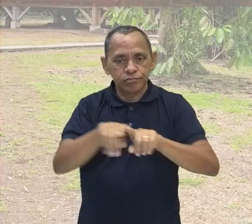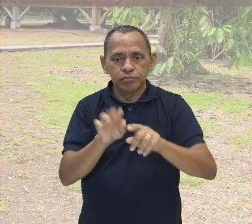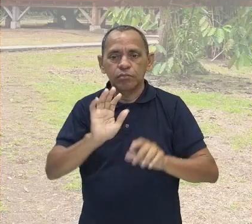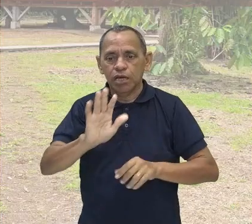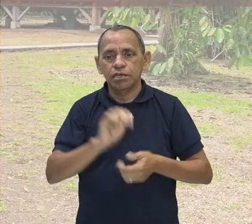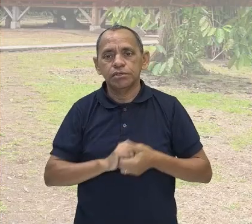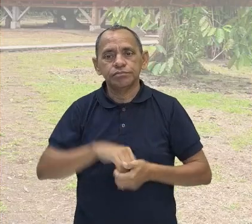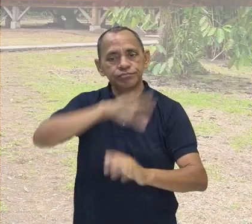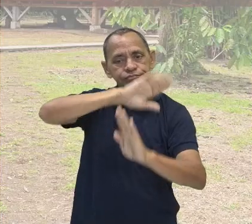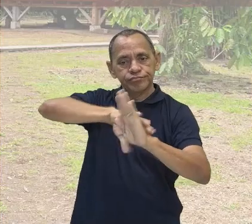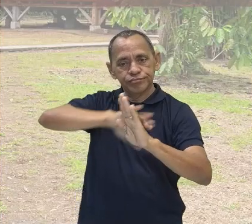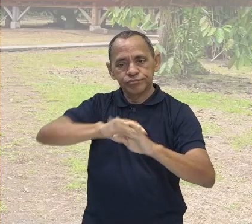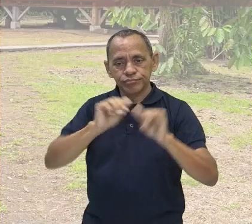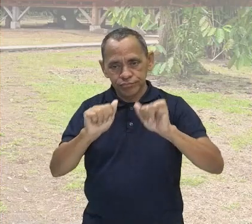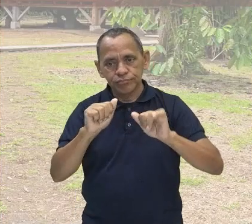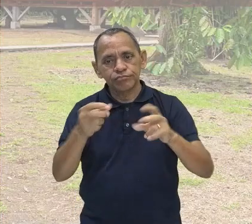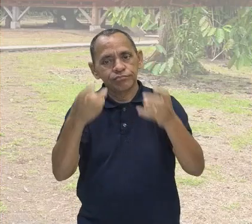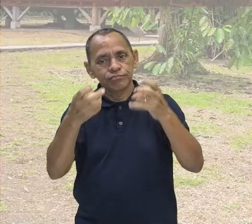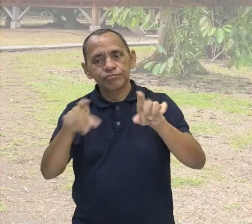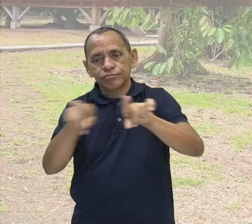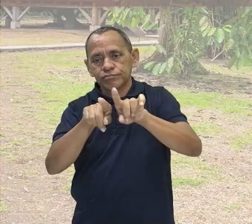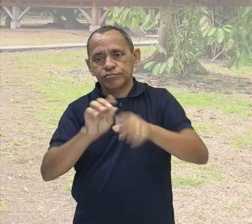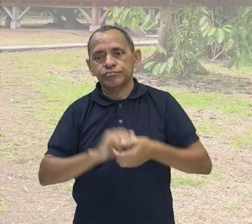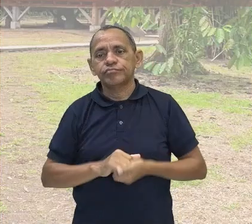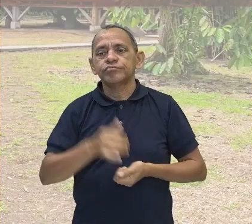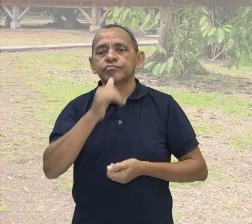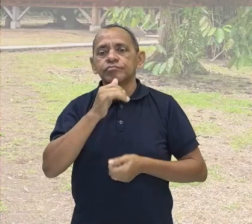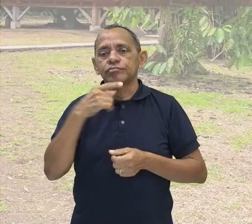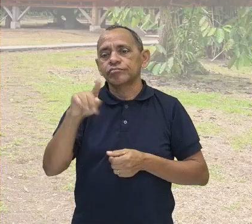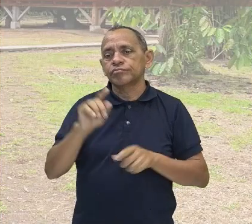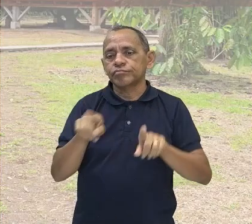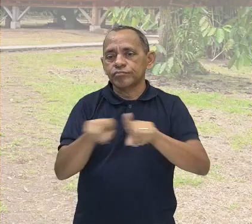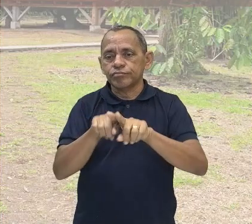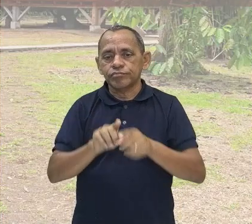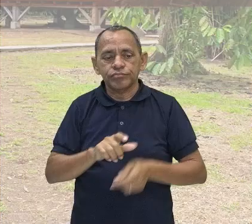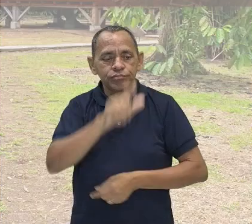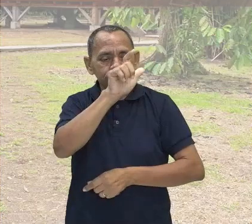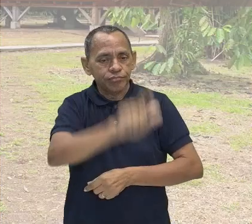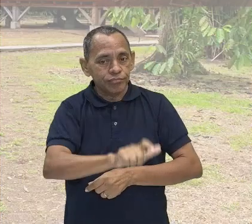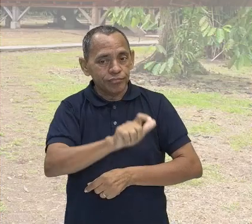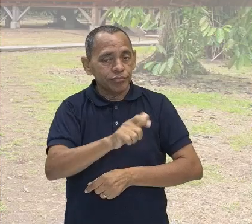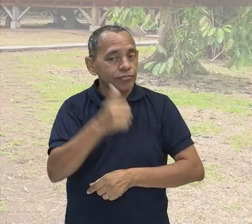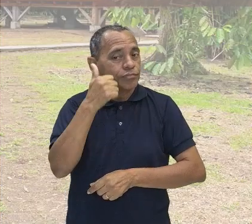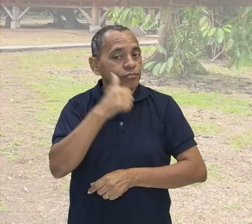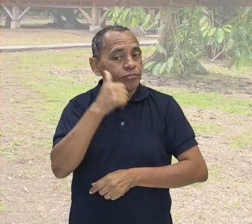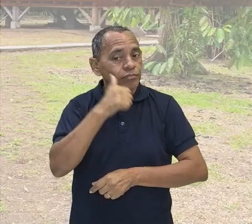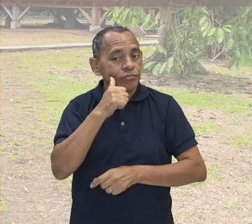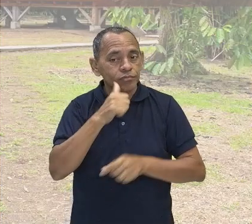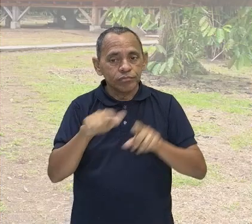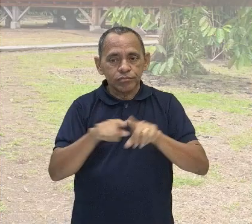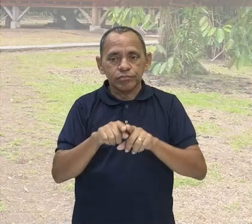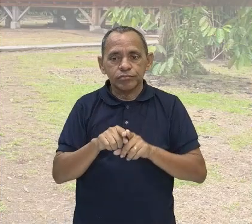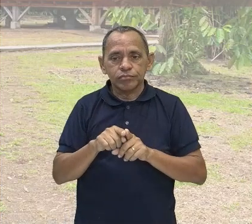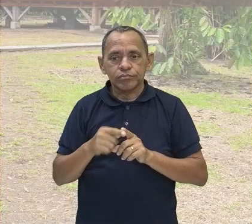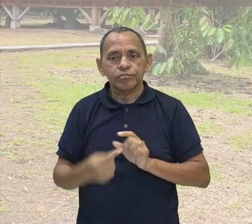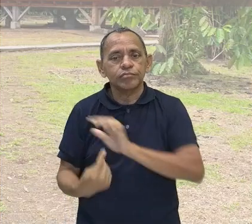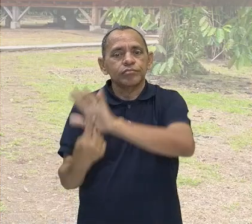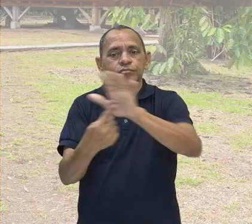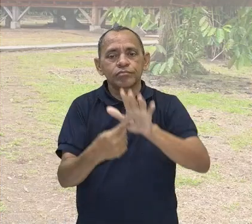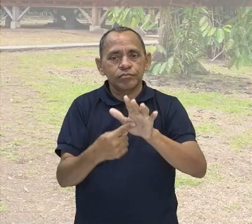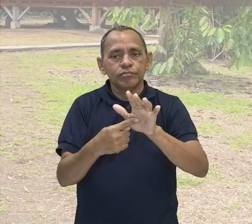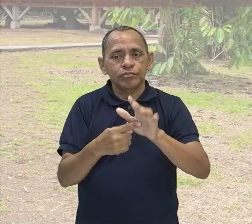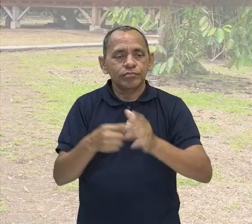ter a inferência. Outro exemplo, Dona Maria aparece toda arrumada no barco de